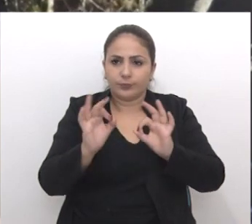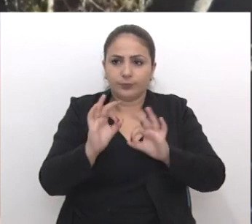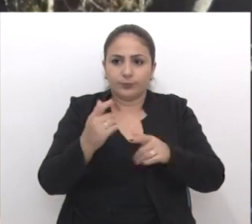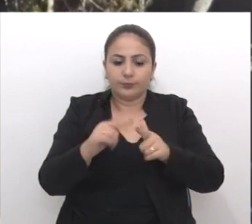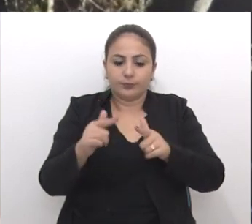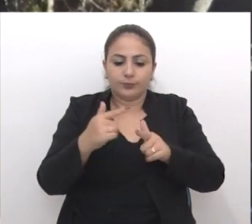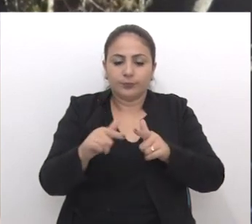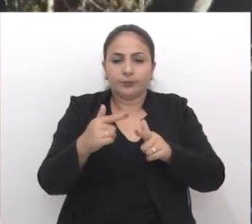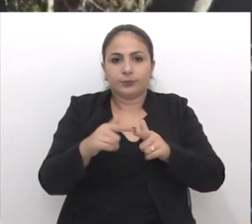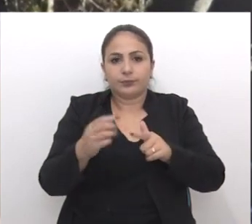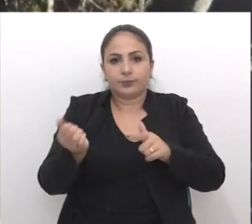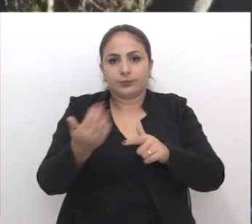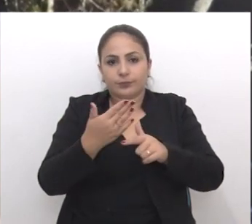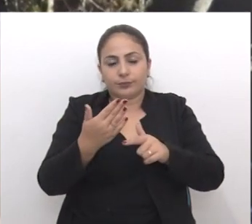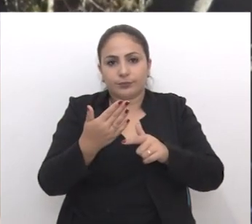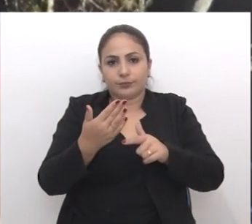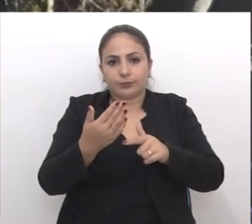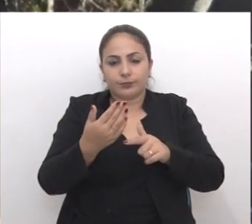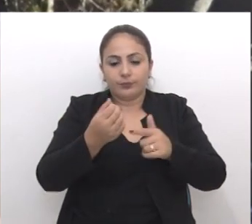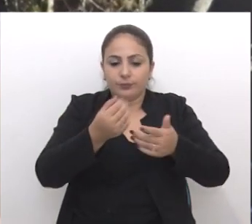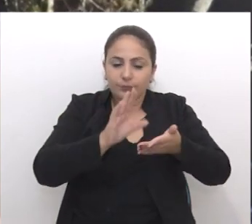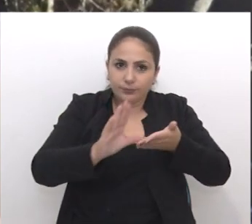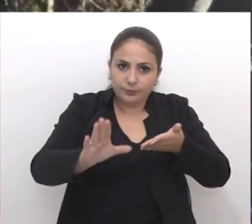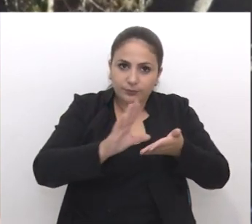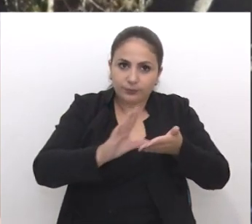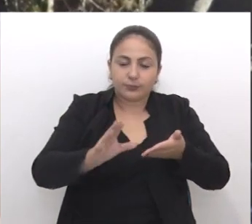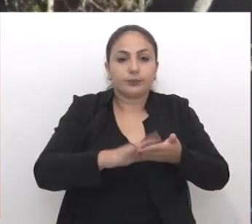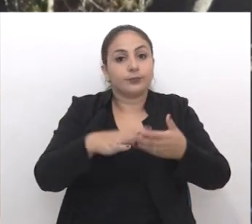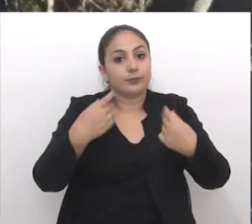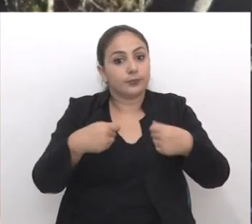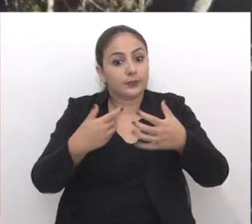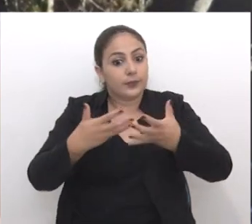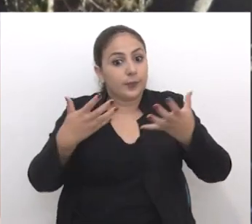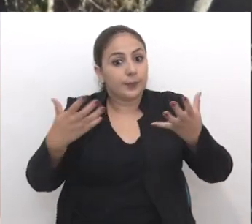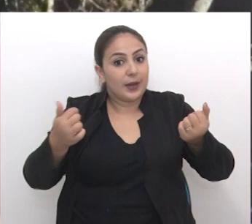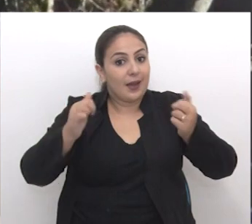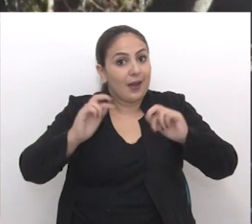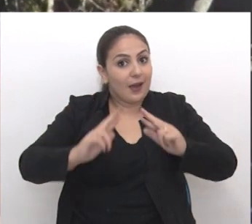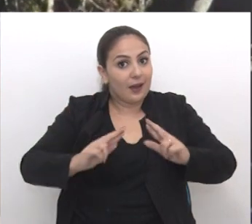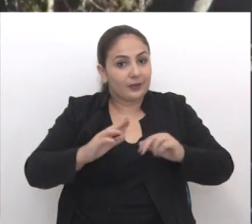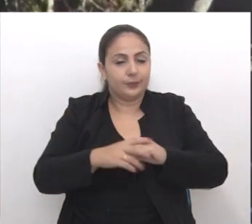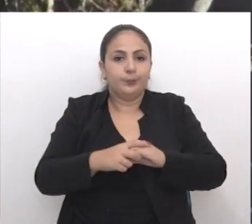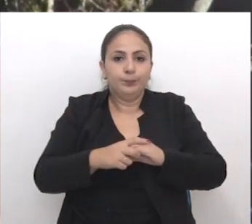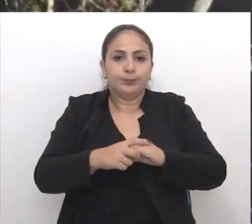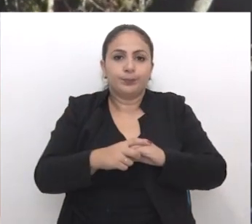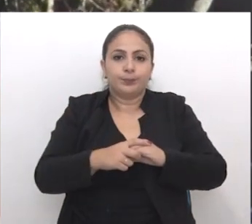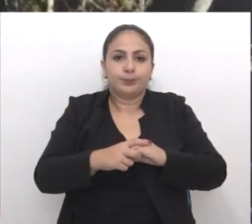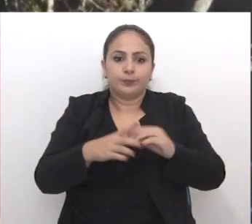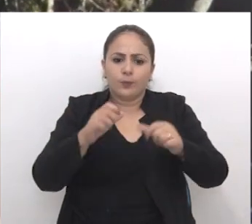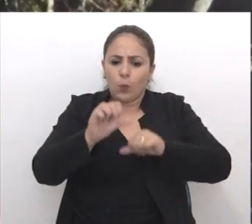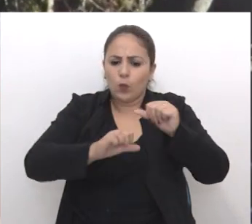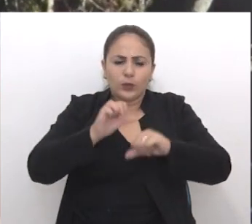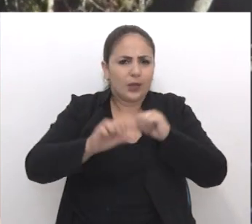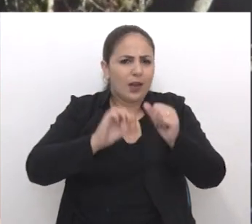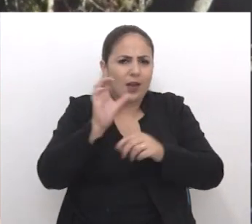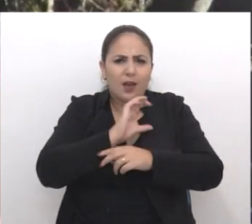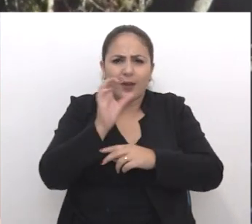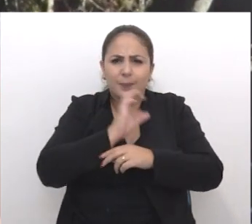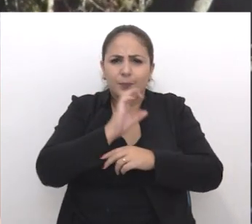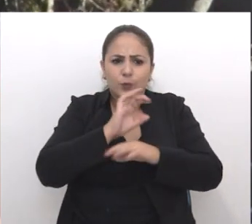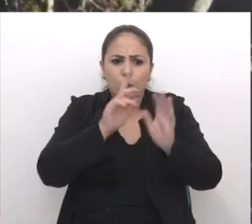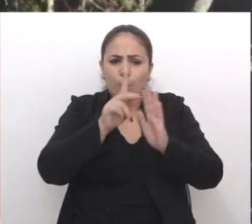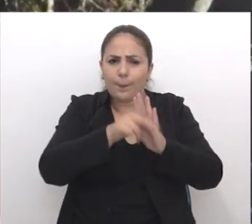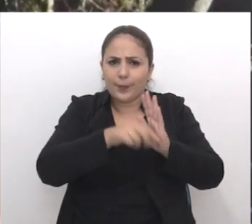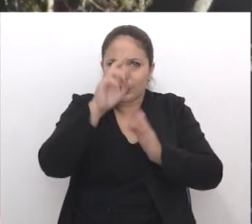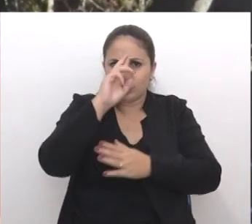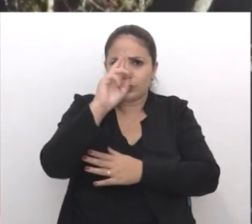imóveis disponíveis para novos investimentos, para novos empreendimentos, é preciso ampliar essa área, é preciso alterar imediatamente o plano